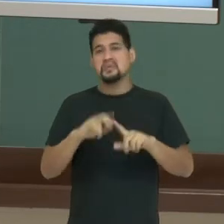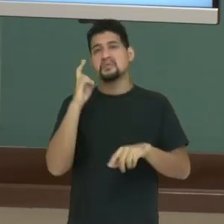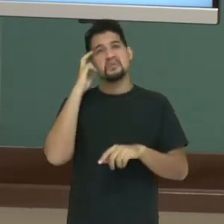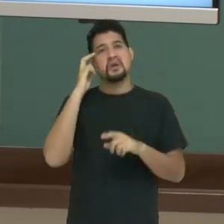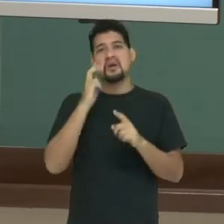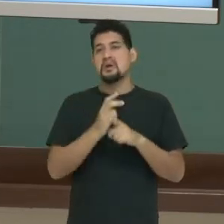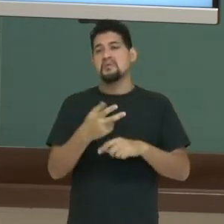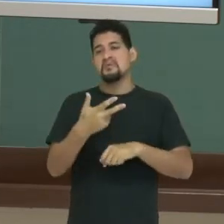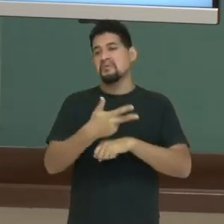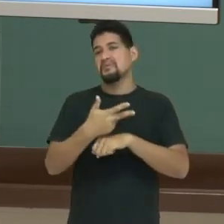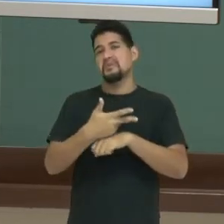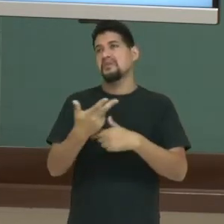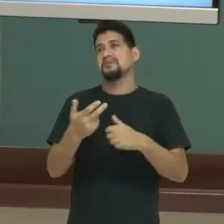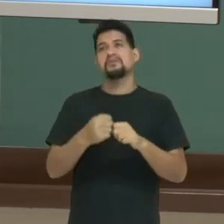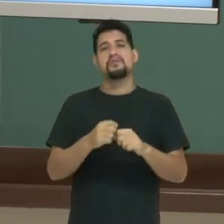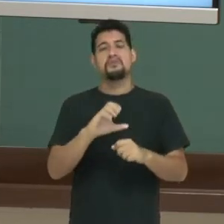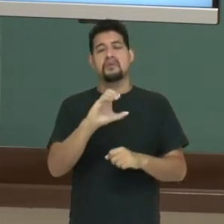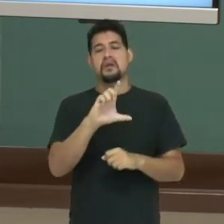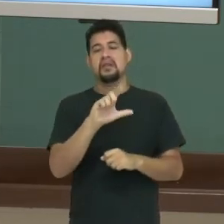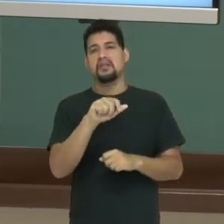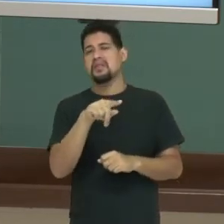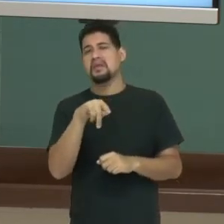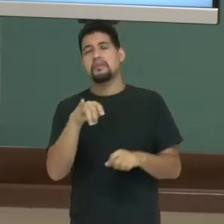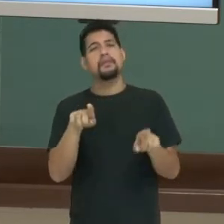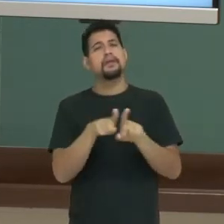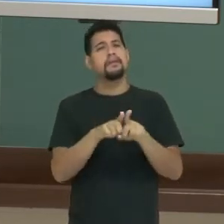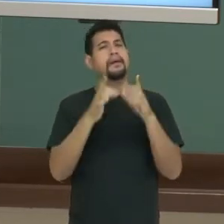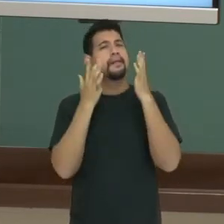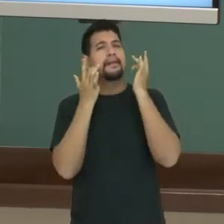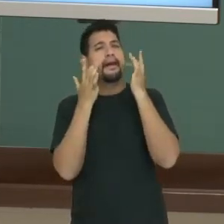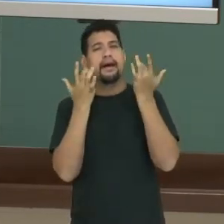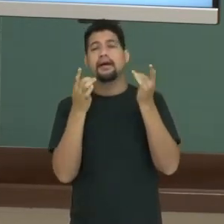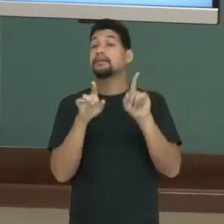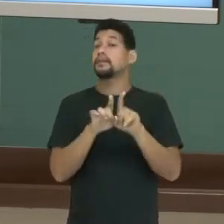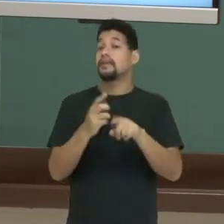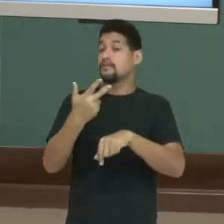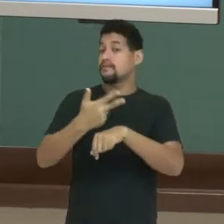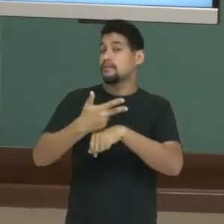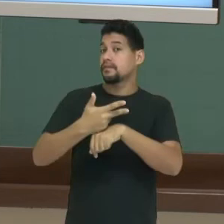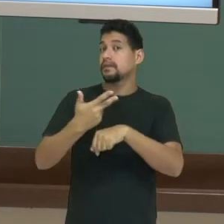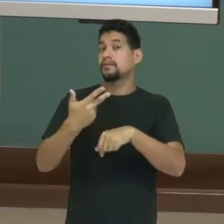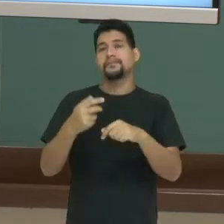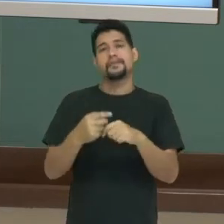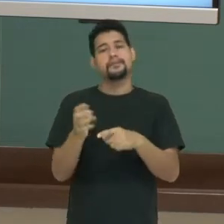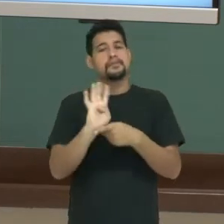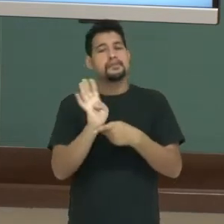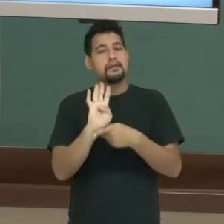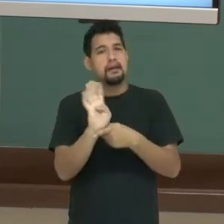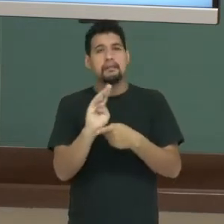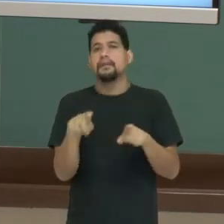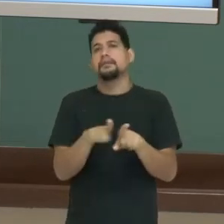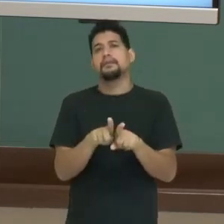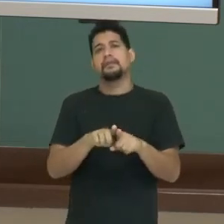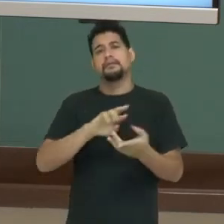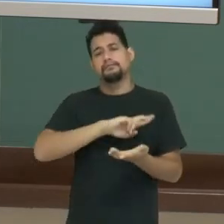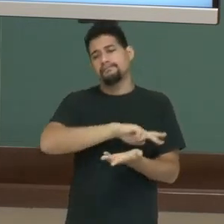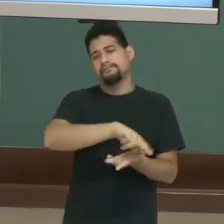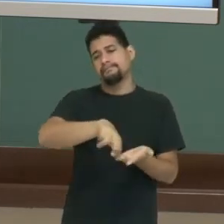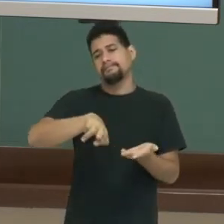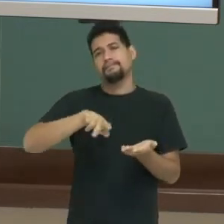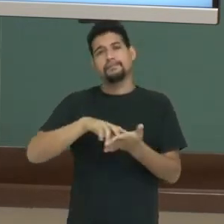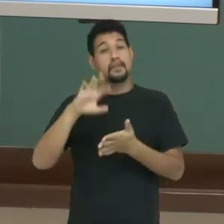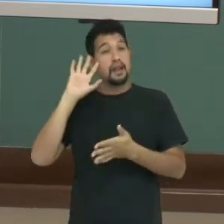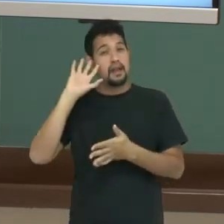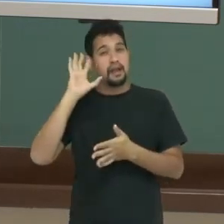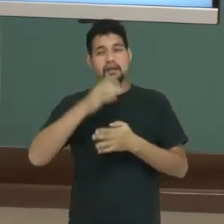clipe, um vídeo, uma música, uma peça de teatro, um filme de cinema, e ocorre uma entrevista